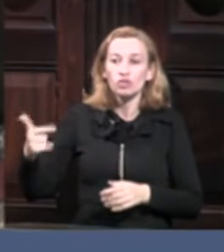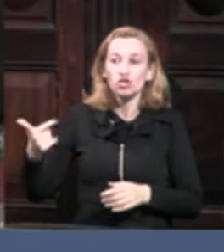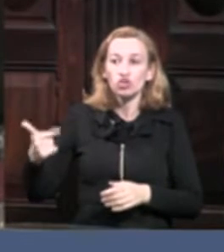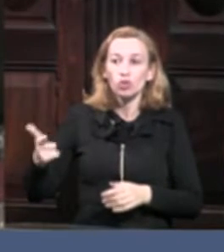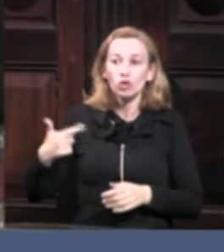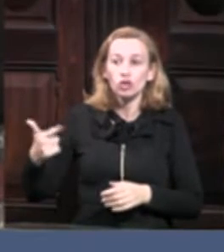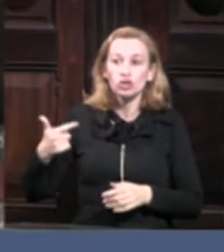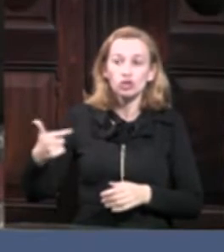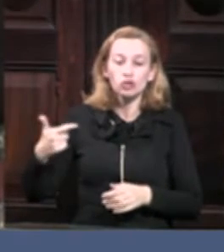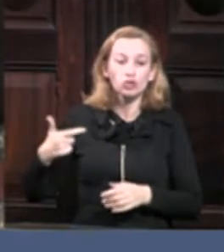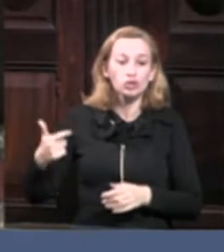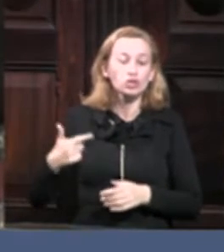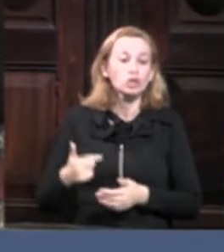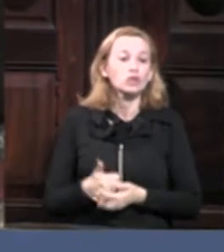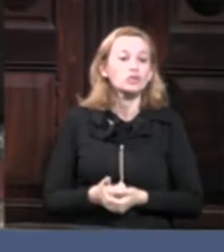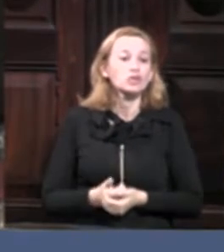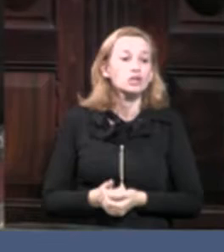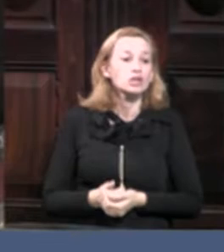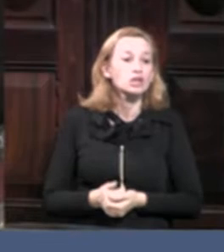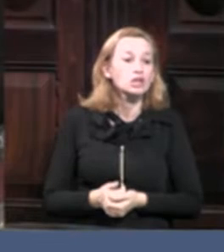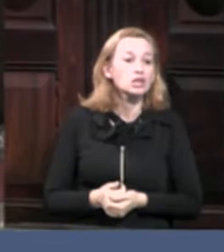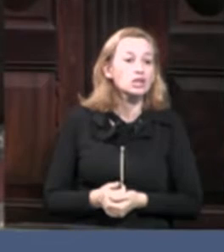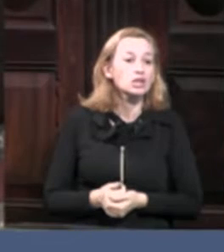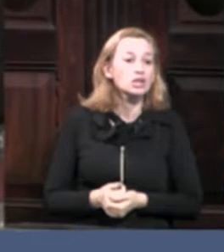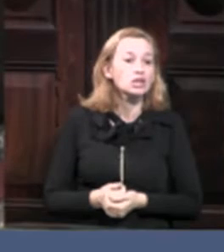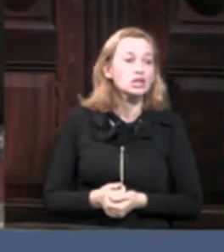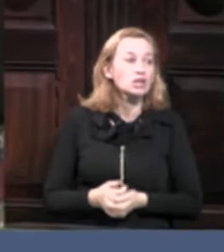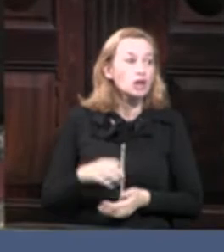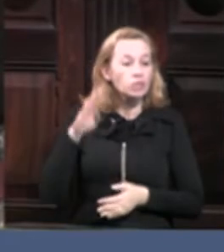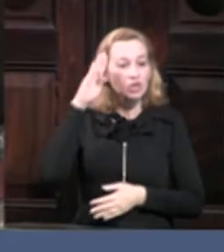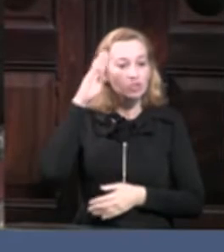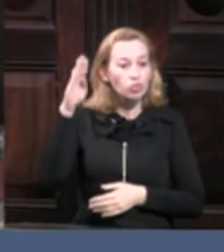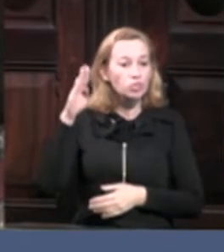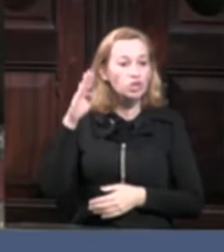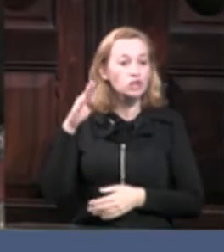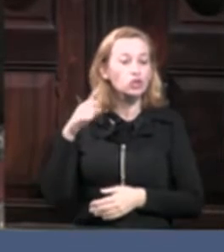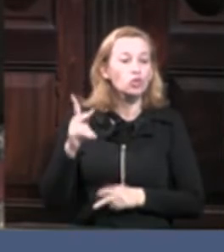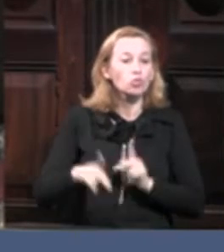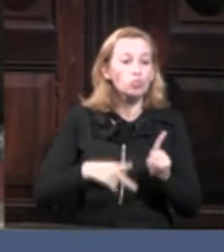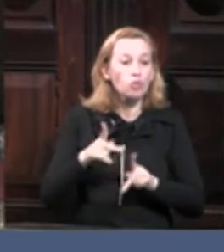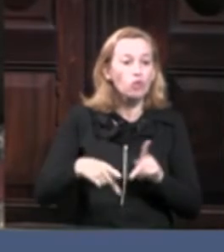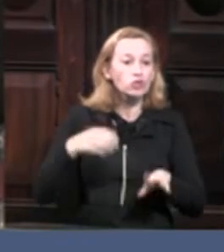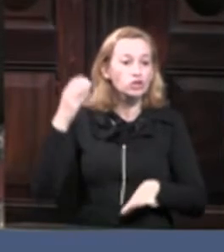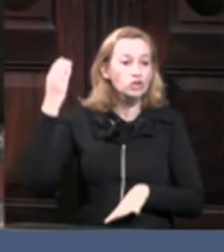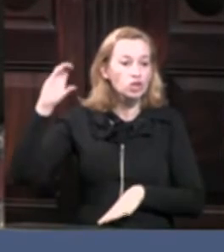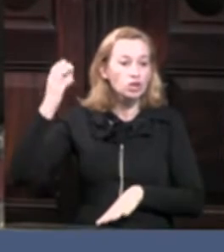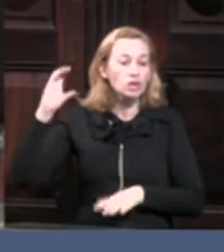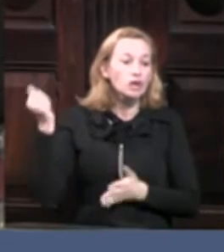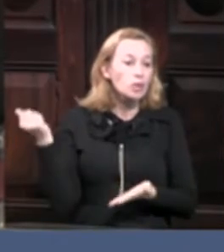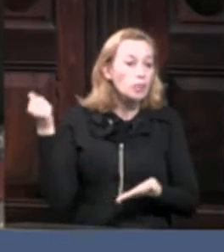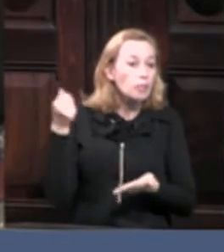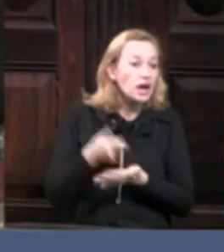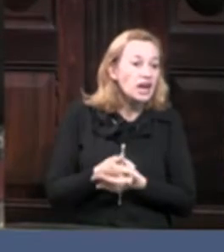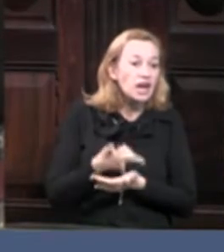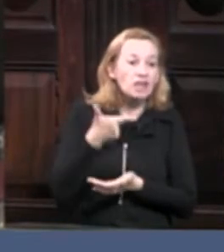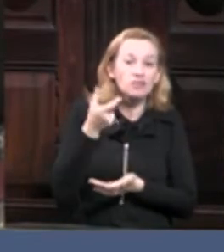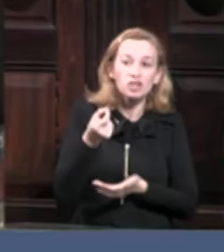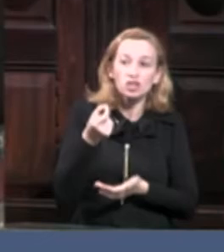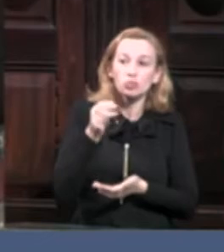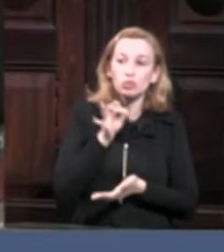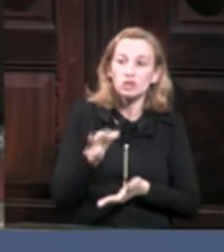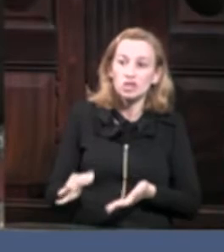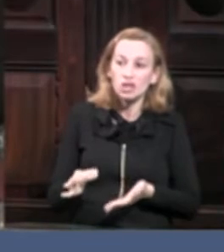acordarem em janeiro de 2019, principalmente a população de Niterói, pagando 20% mais